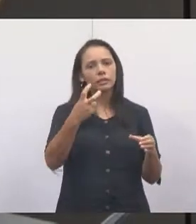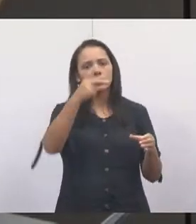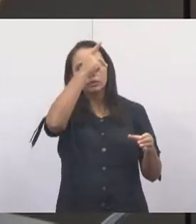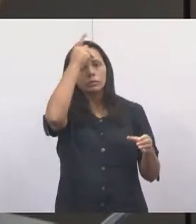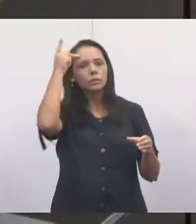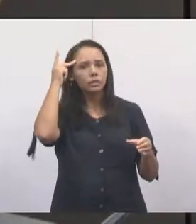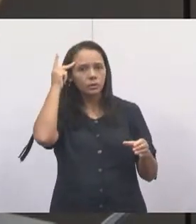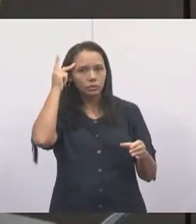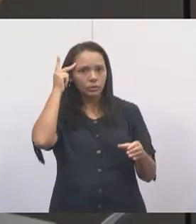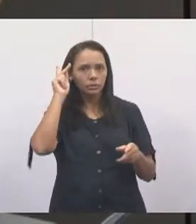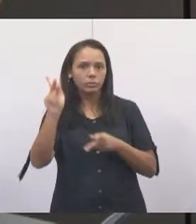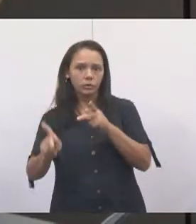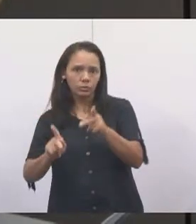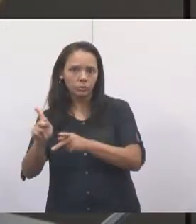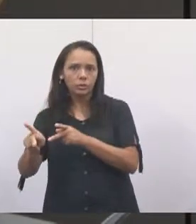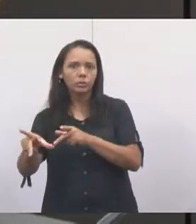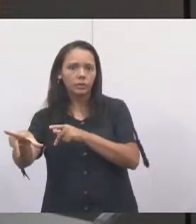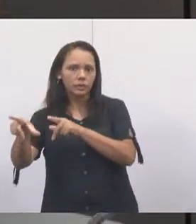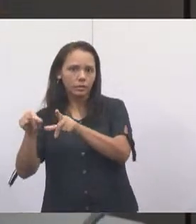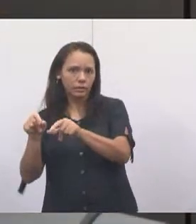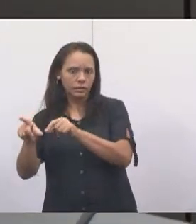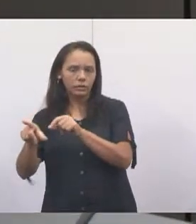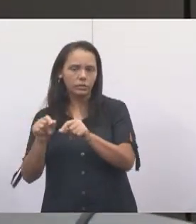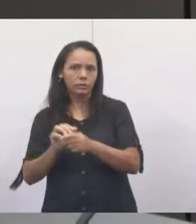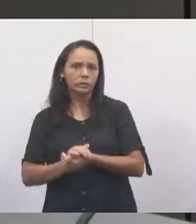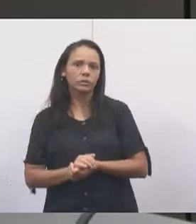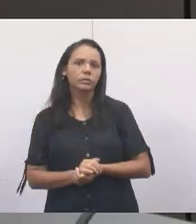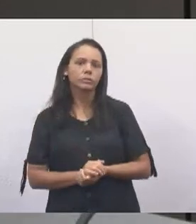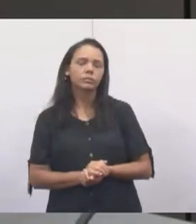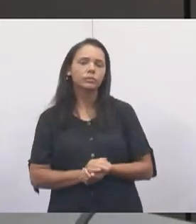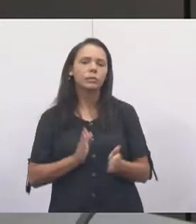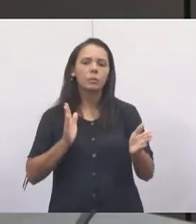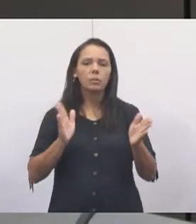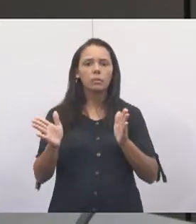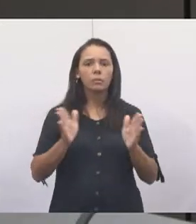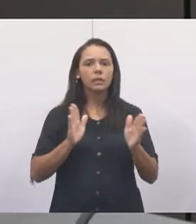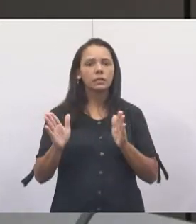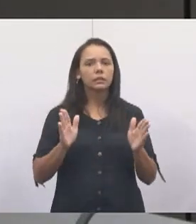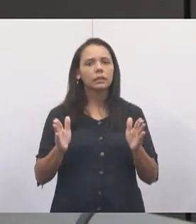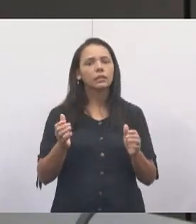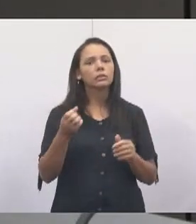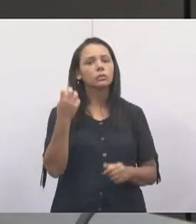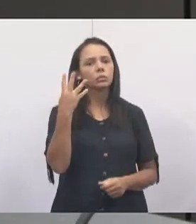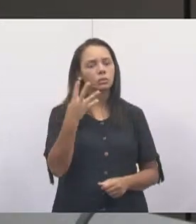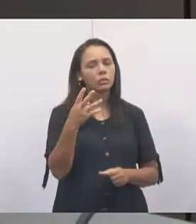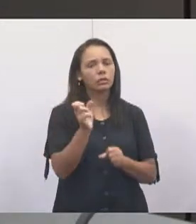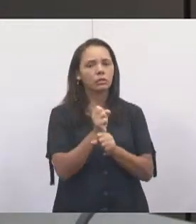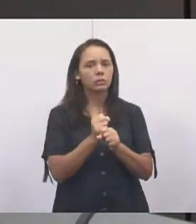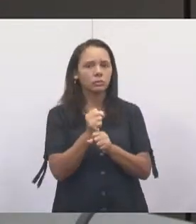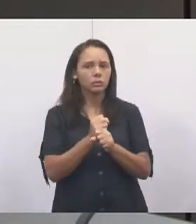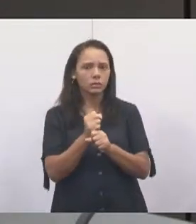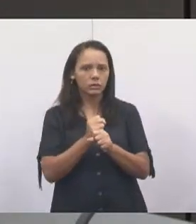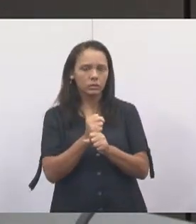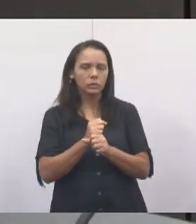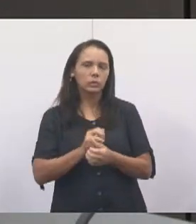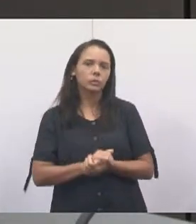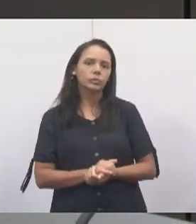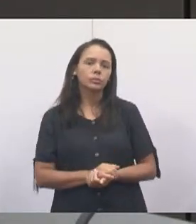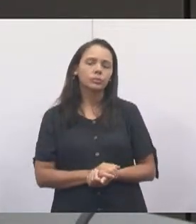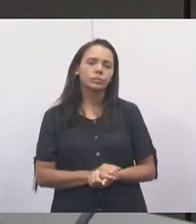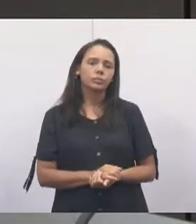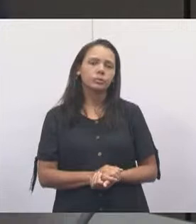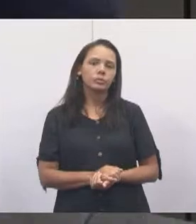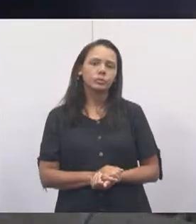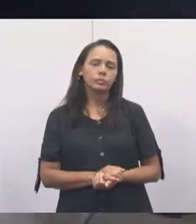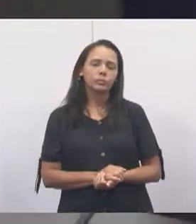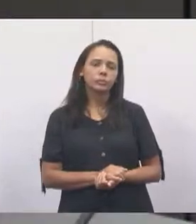pela população local, para um mandato de 4 anos, permitida uma recondução, mediante a